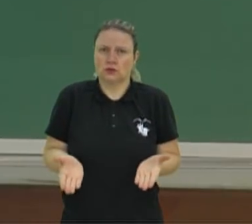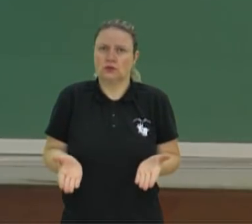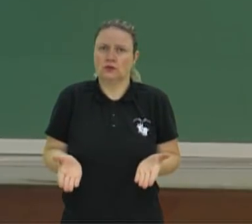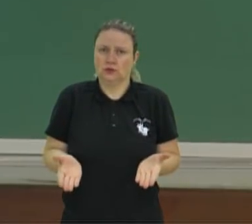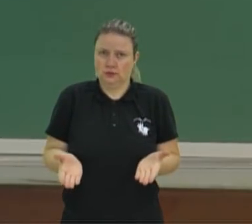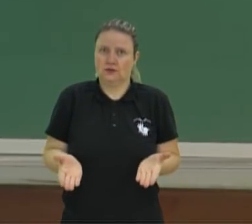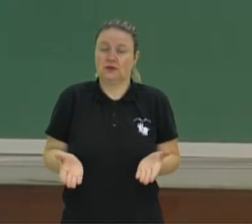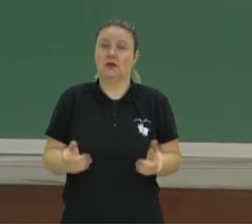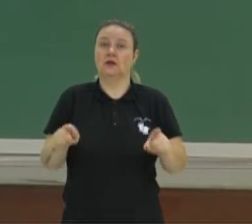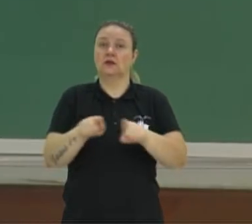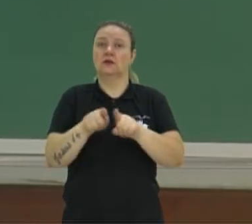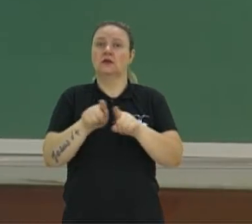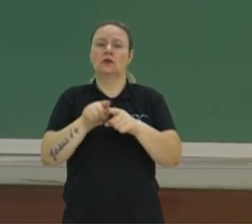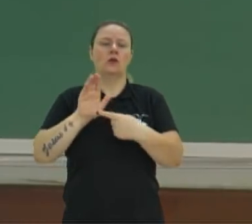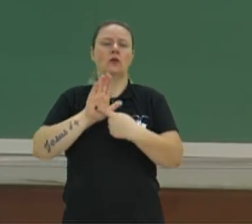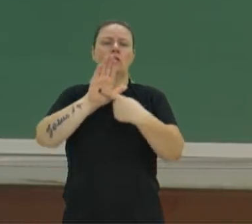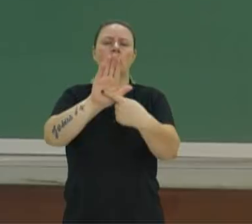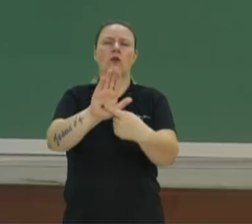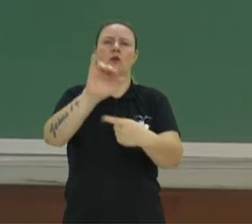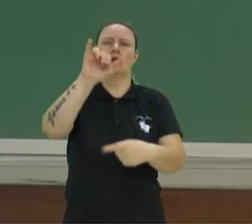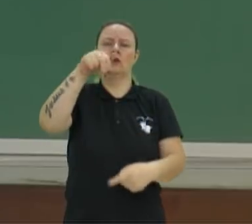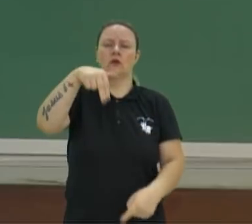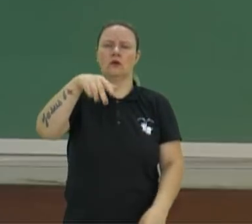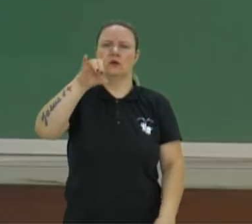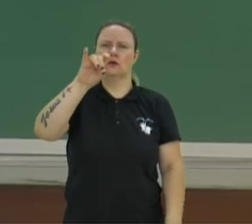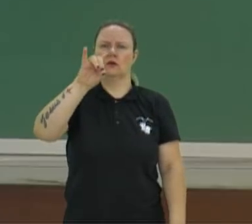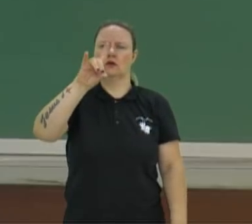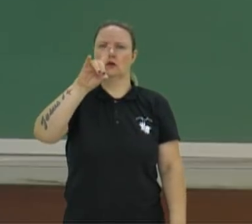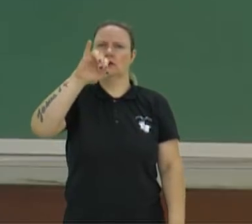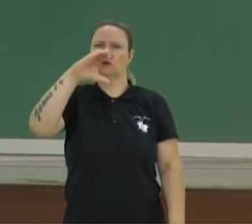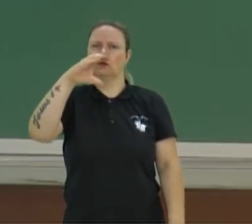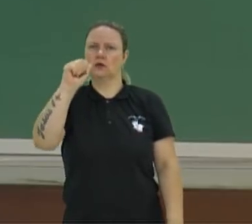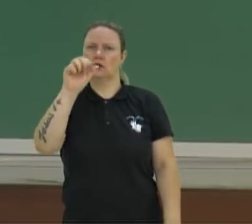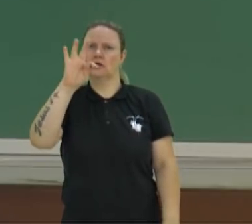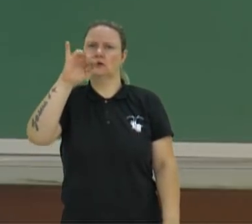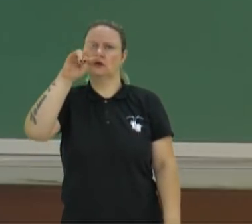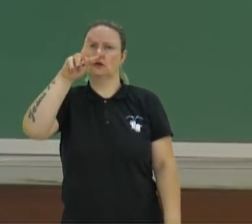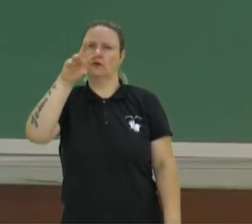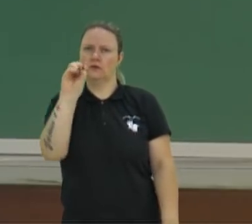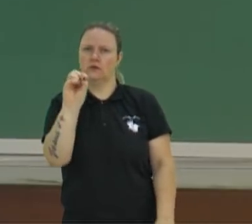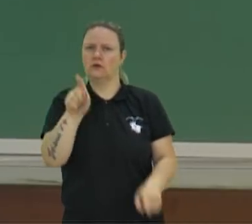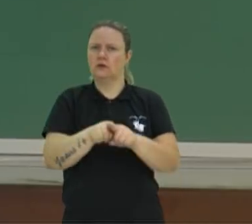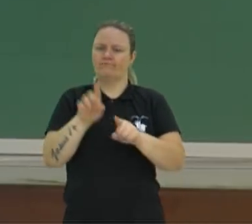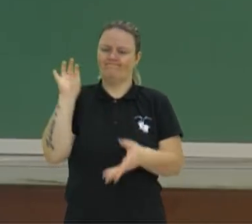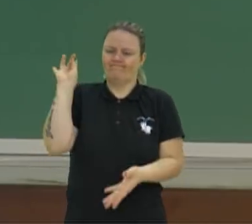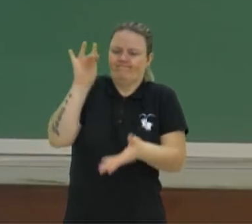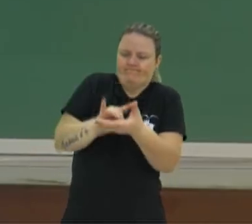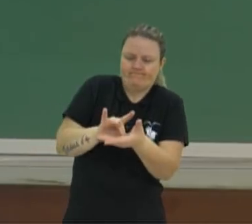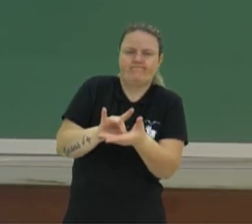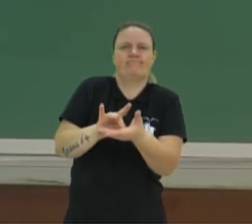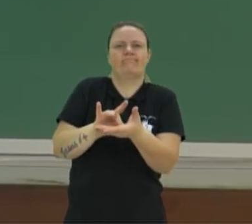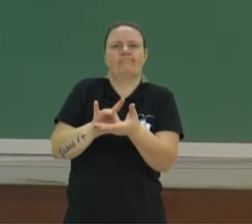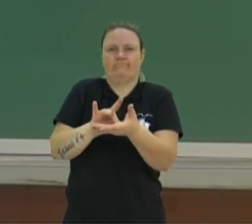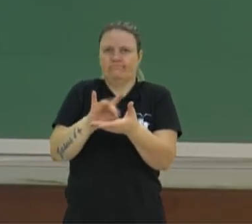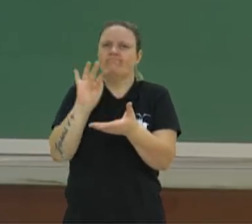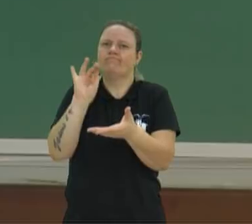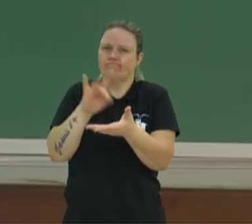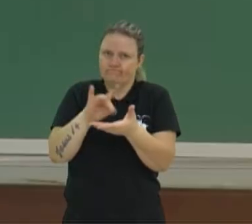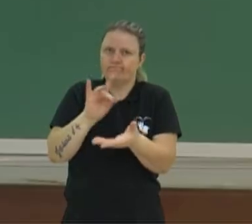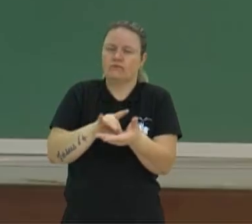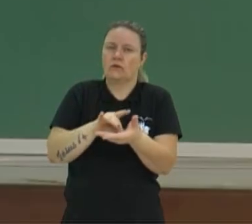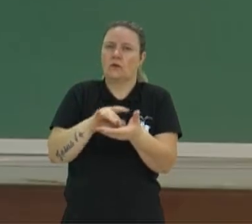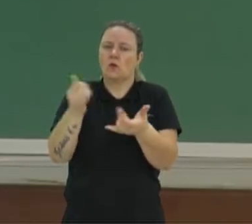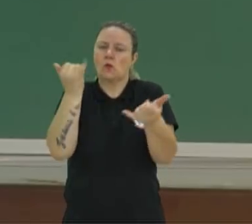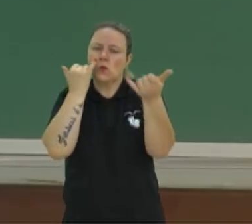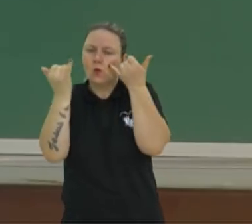modo indicativo? Porque é um modo que indica uma certeza, indica algo certo. Nós temos informações ali que